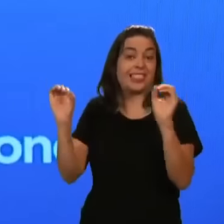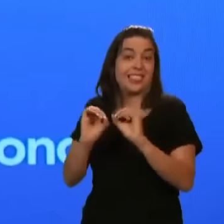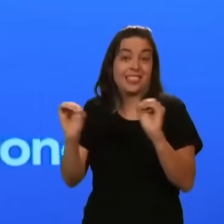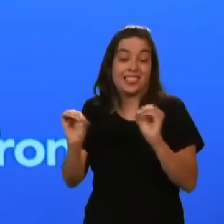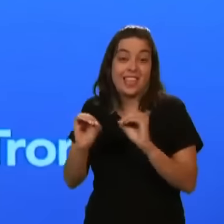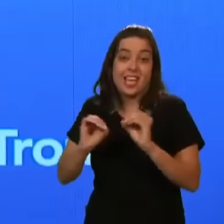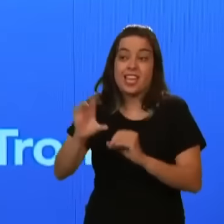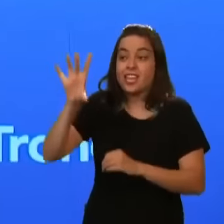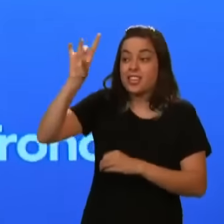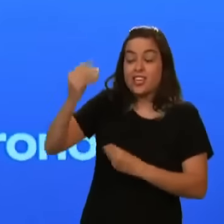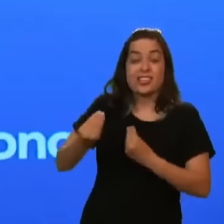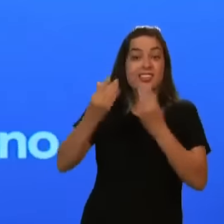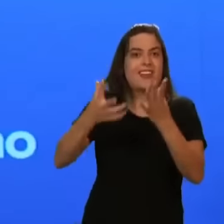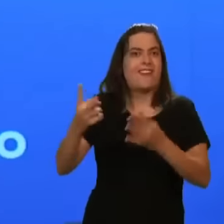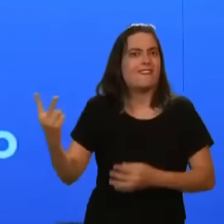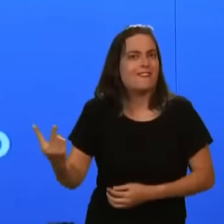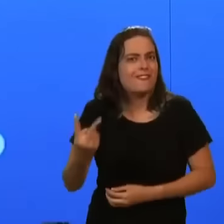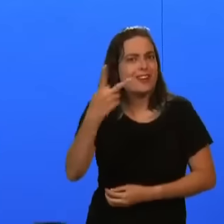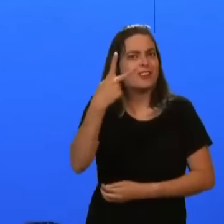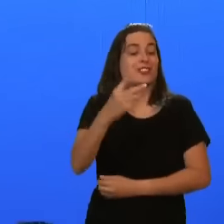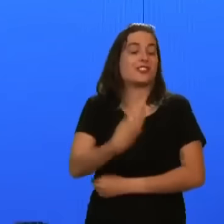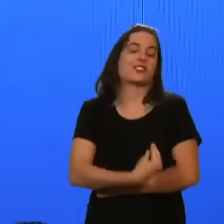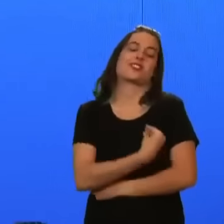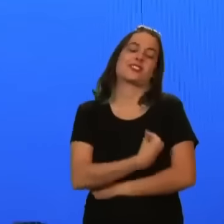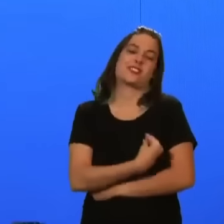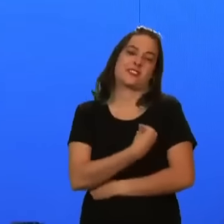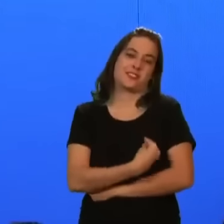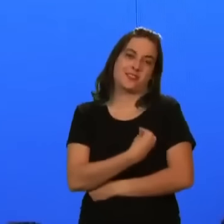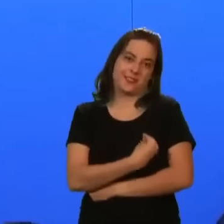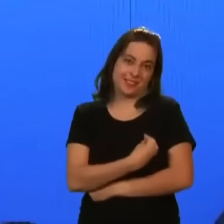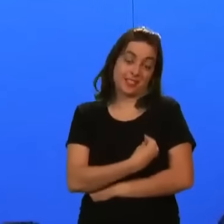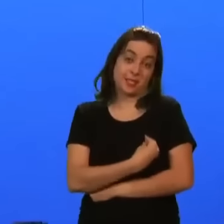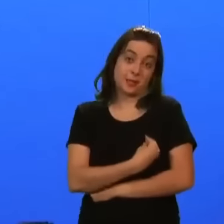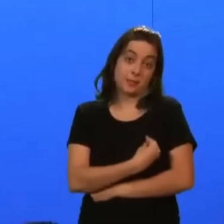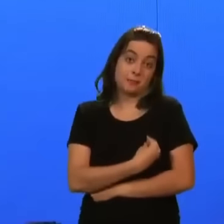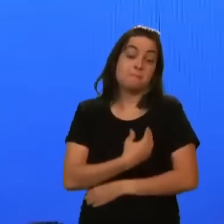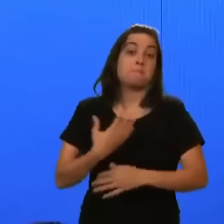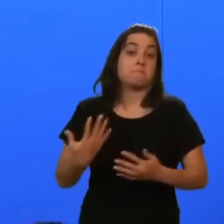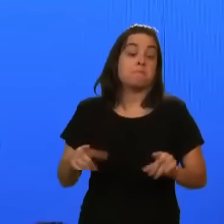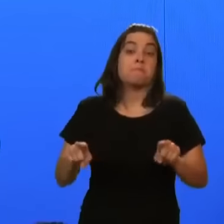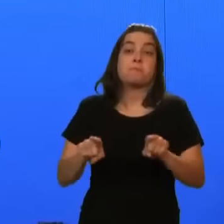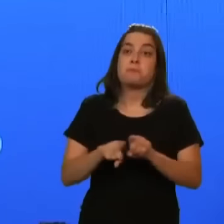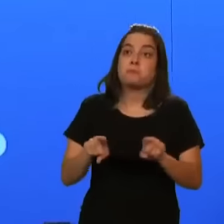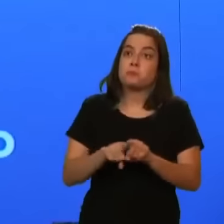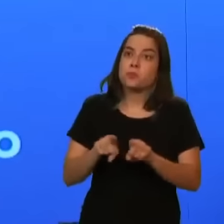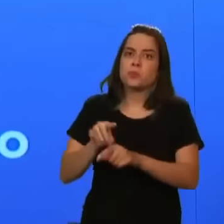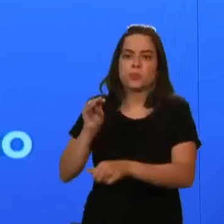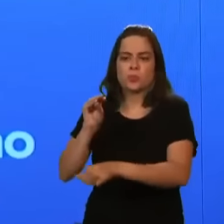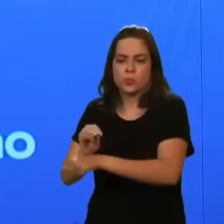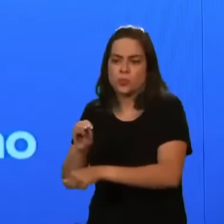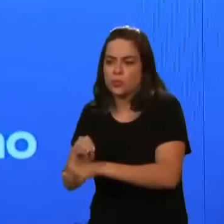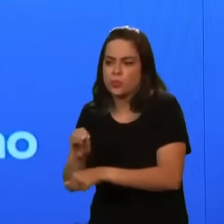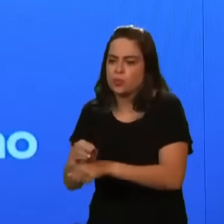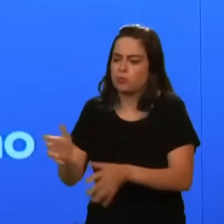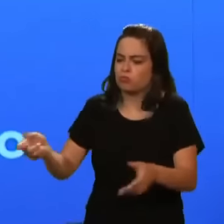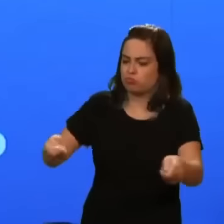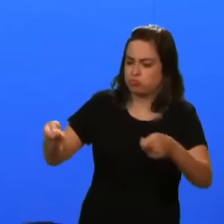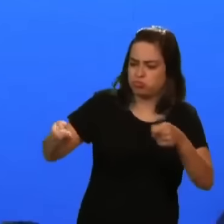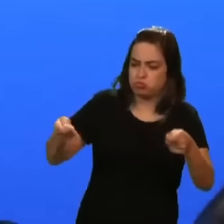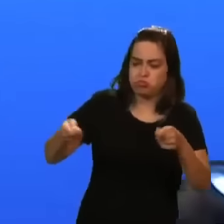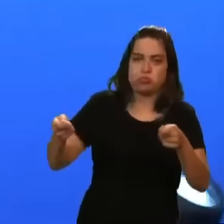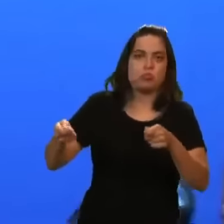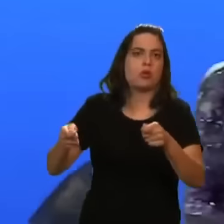te valoriza, Ele reconhece como um gemólogo. Ele também é o minerador, o garimpeiro e